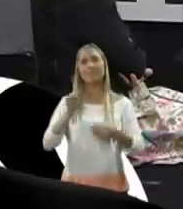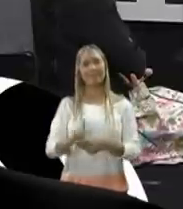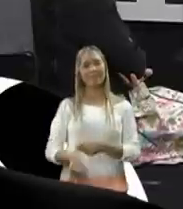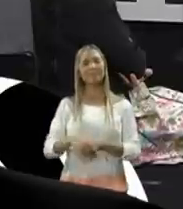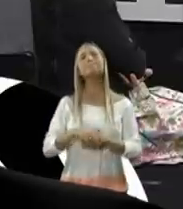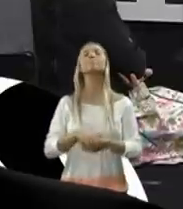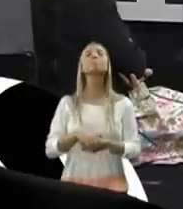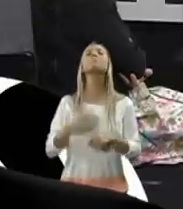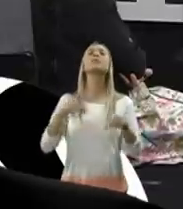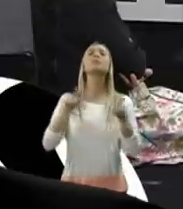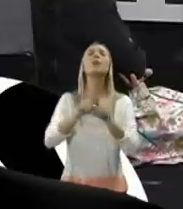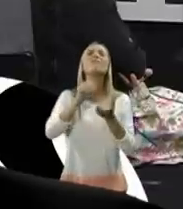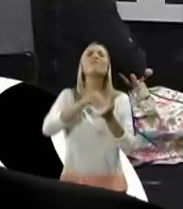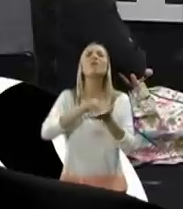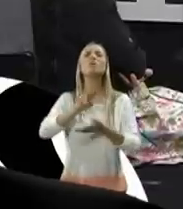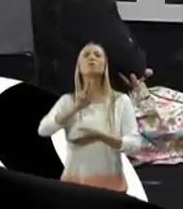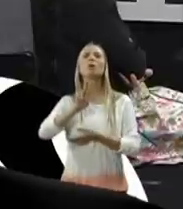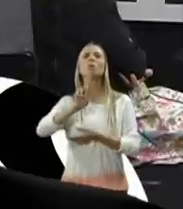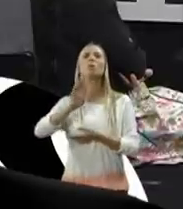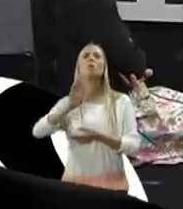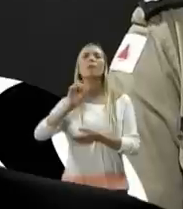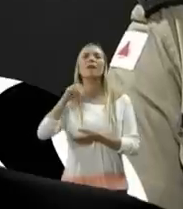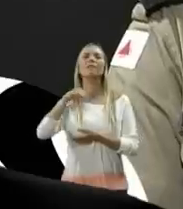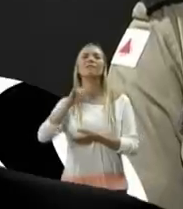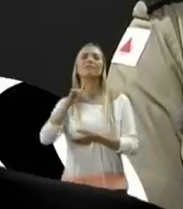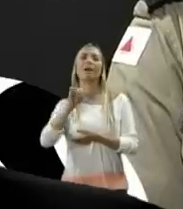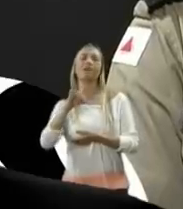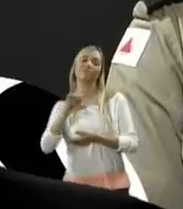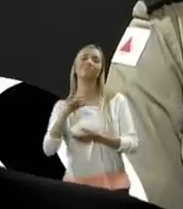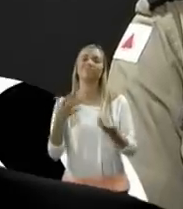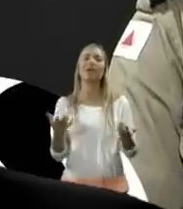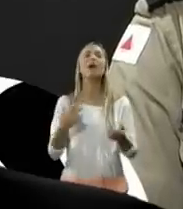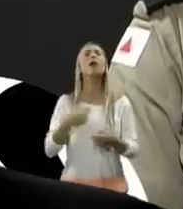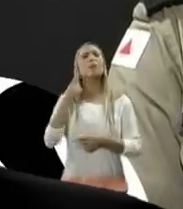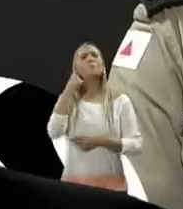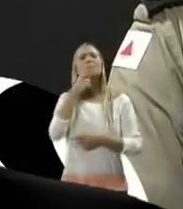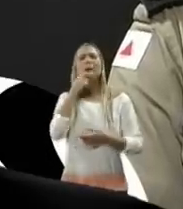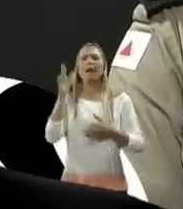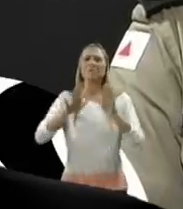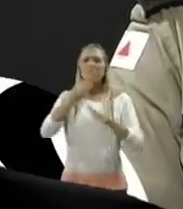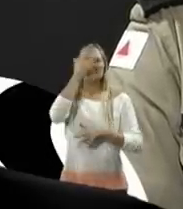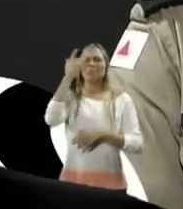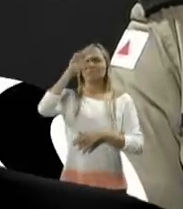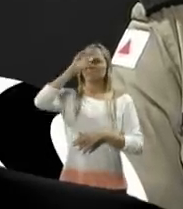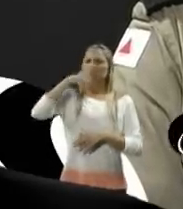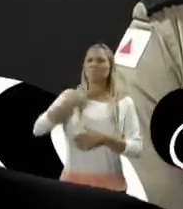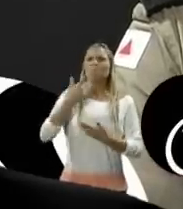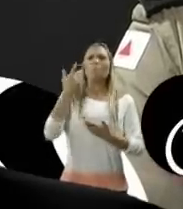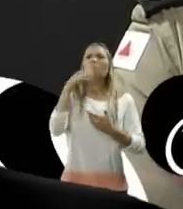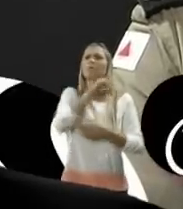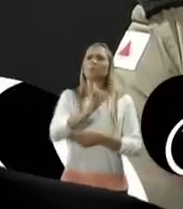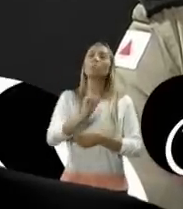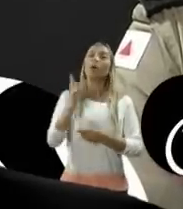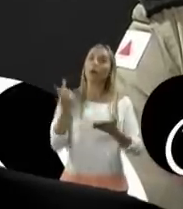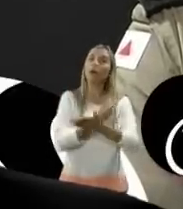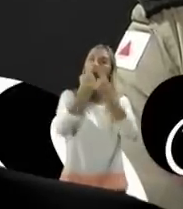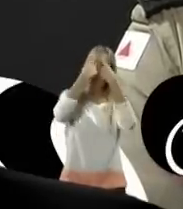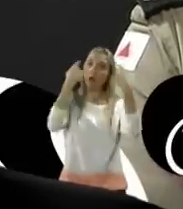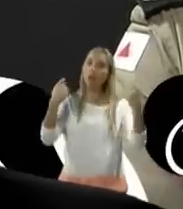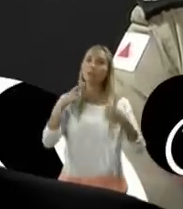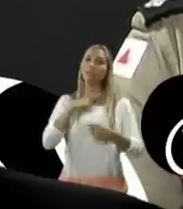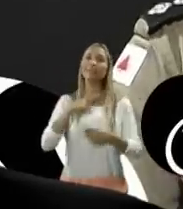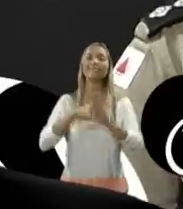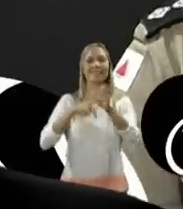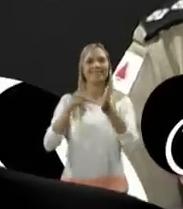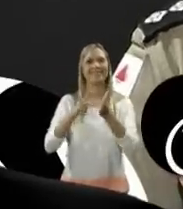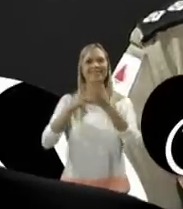constitui, de repente, alguns hábitos violentos que não percebemos? Segundo a Organização Mundial da Saúde, a violência é o uso intencional da